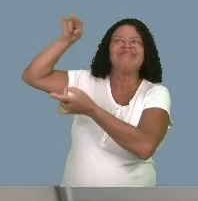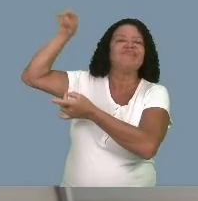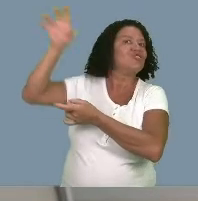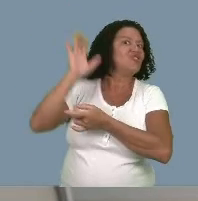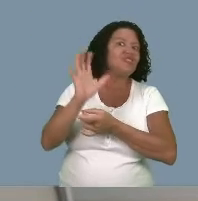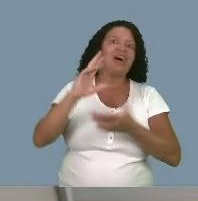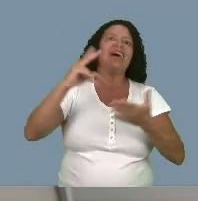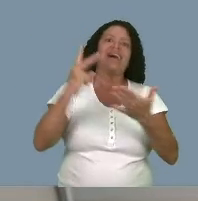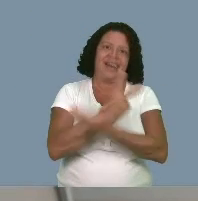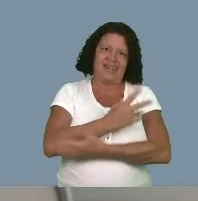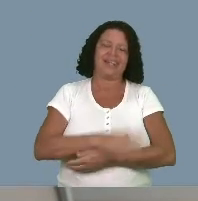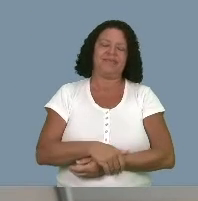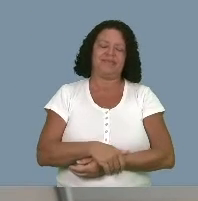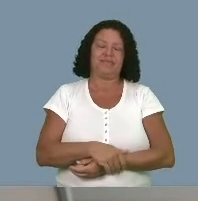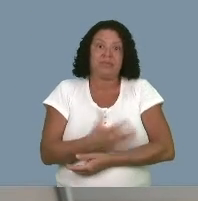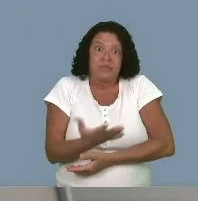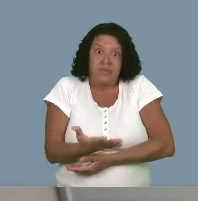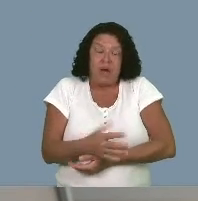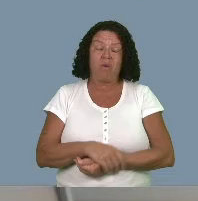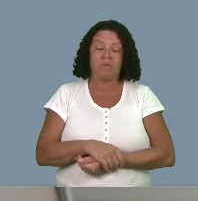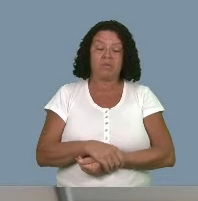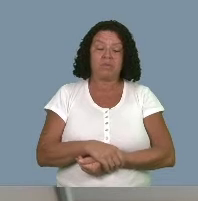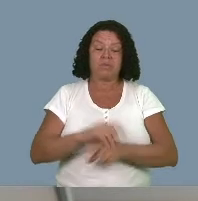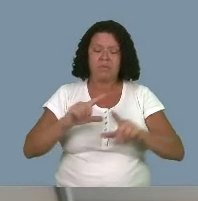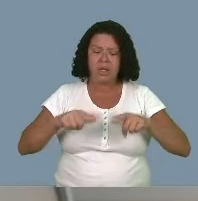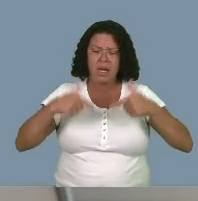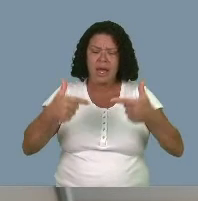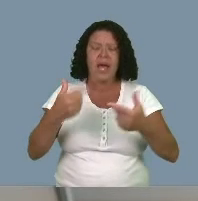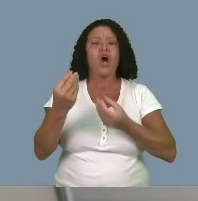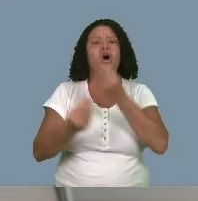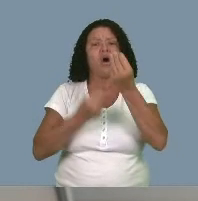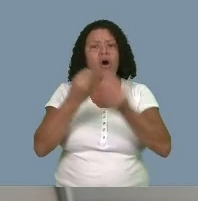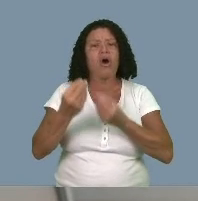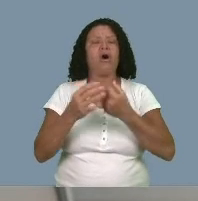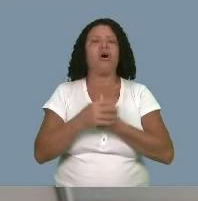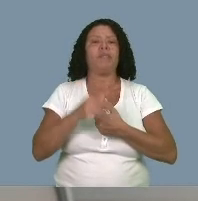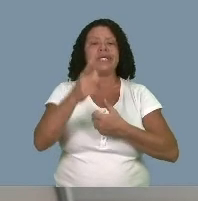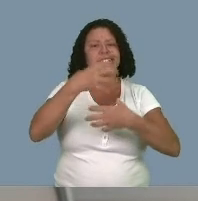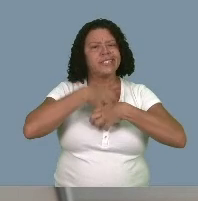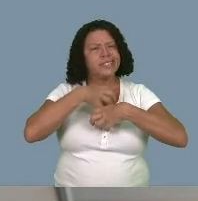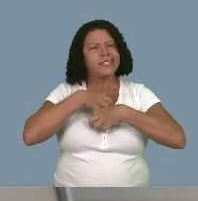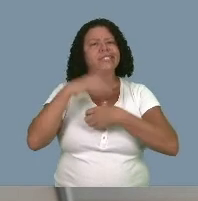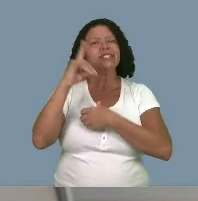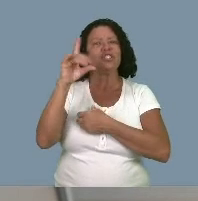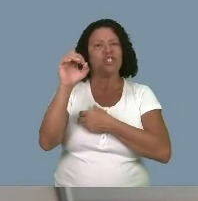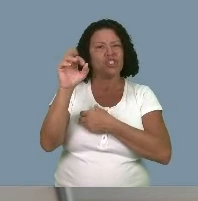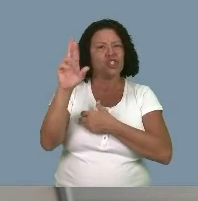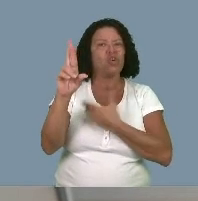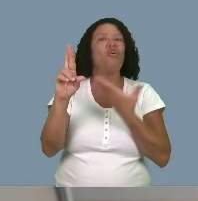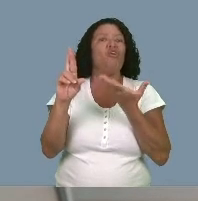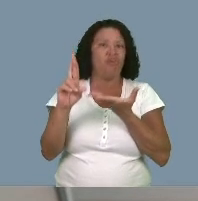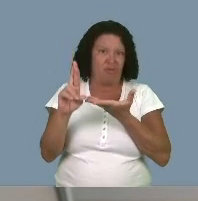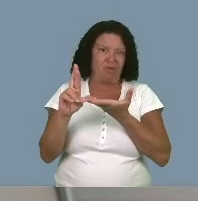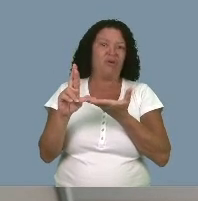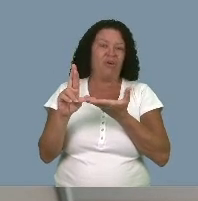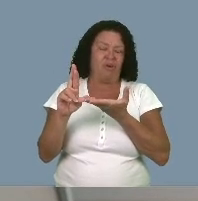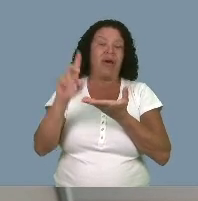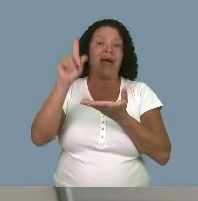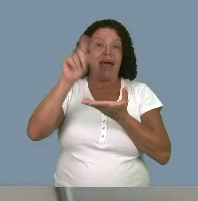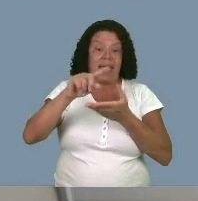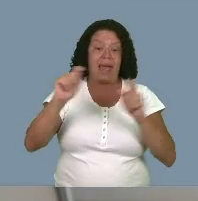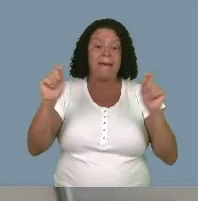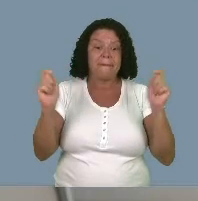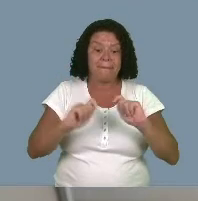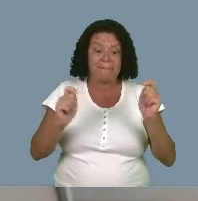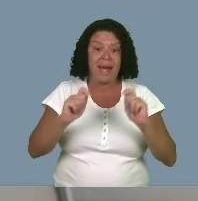programada. E ele vem funcionar como um remédio amargo, um remédio doloroso, né? Que é capaz de